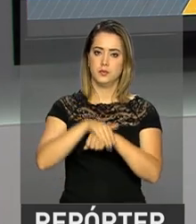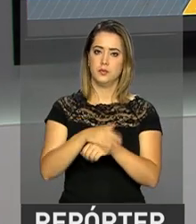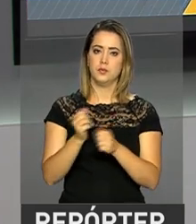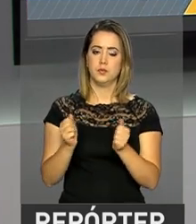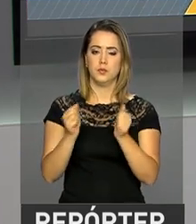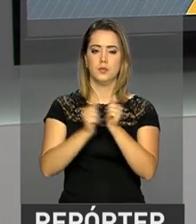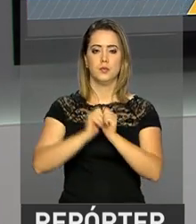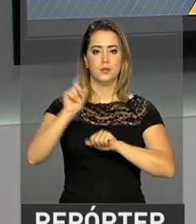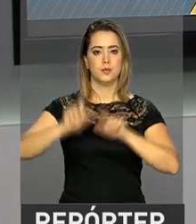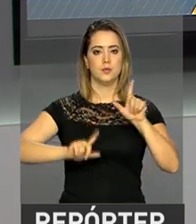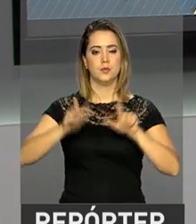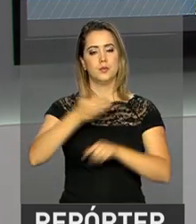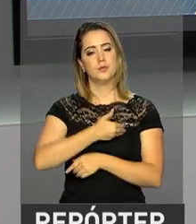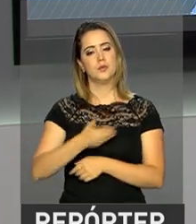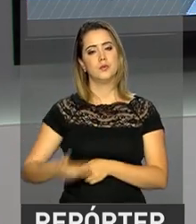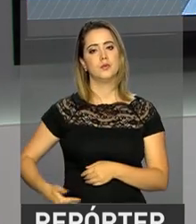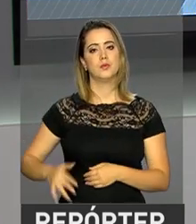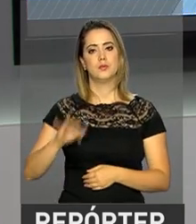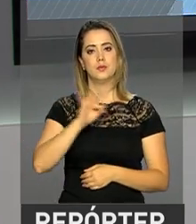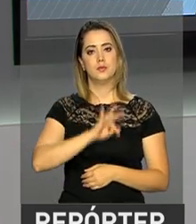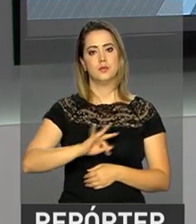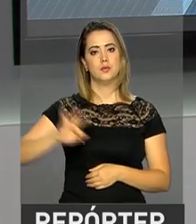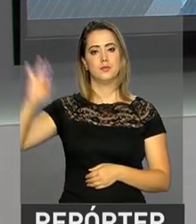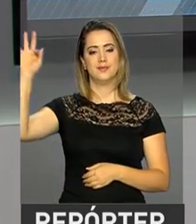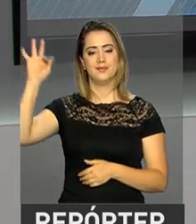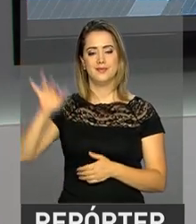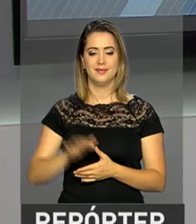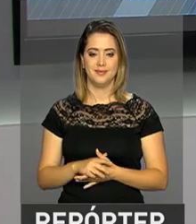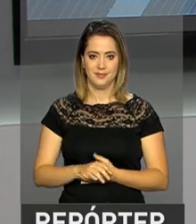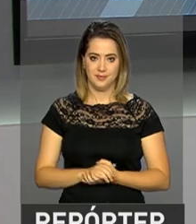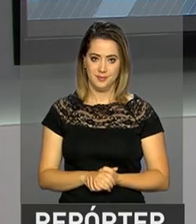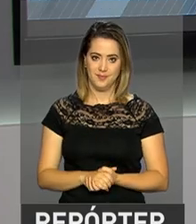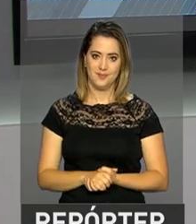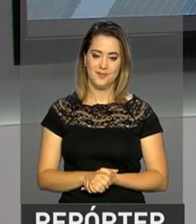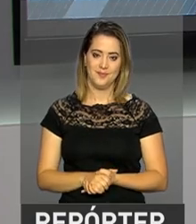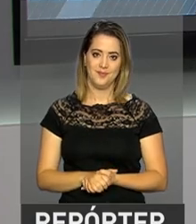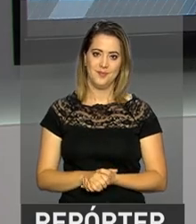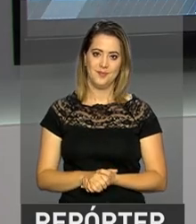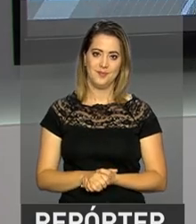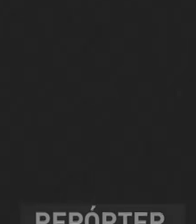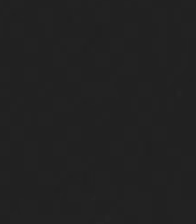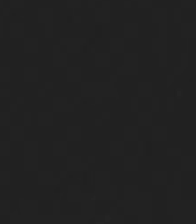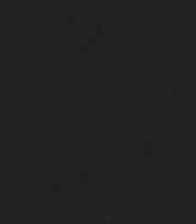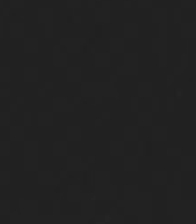Uma boa noite para você e continue com a gente na NBR, a TV do Governo Federal.